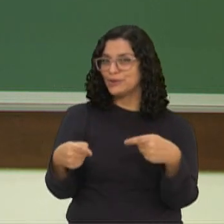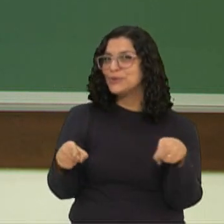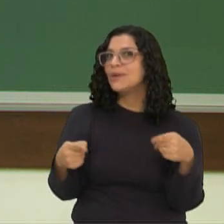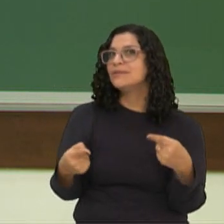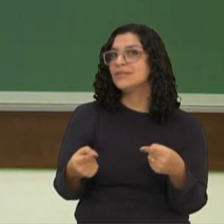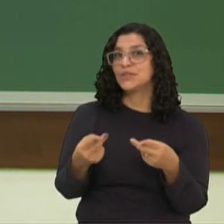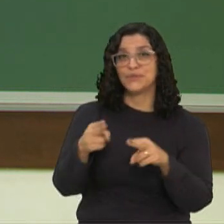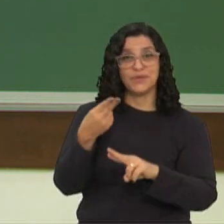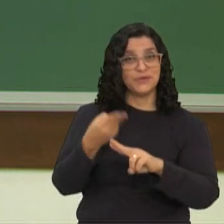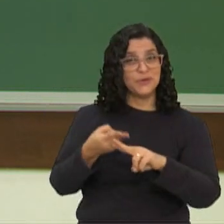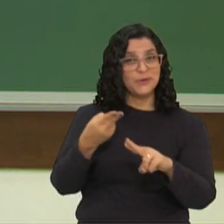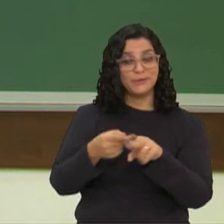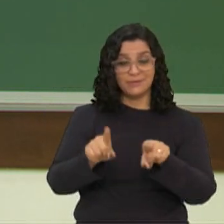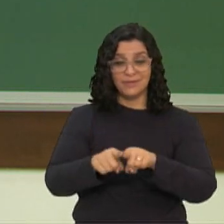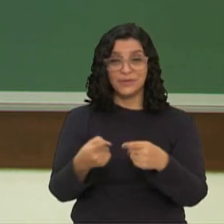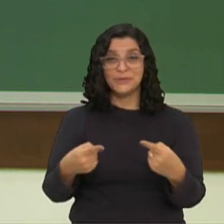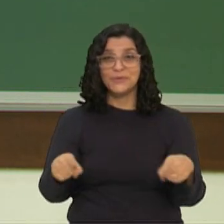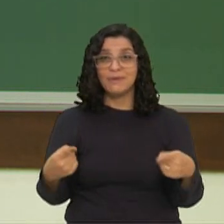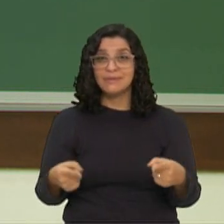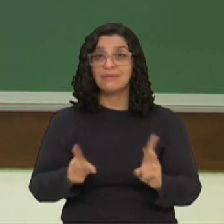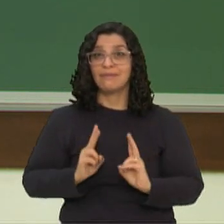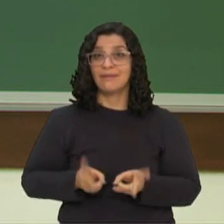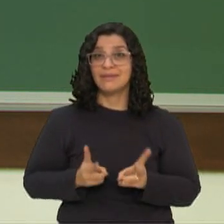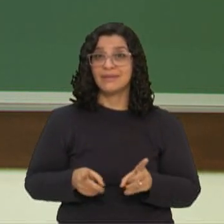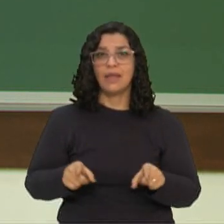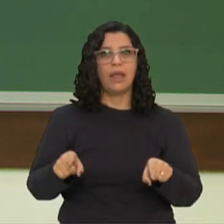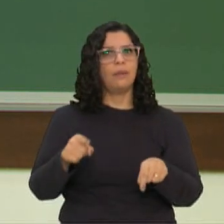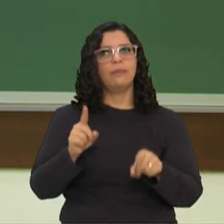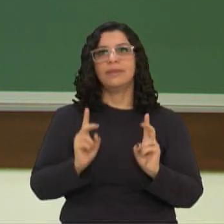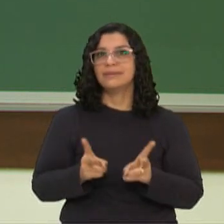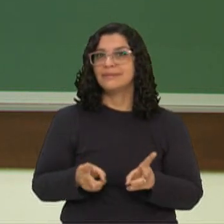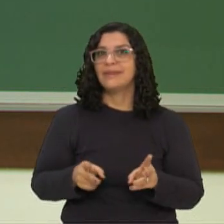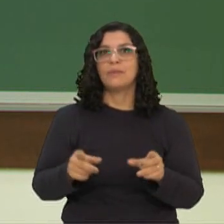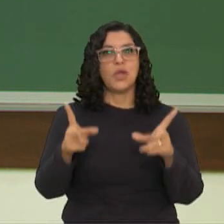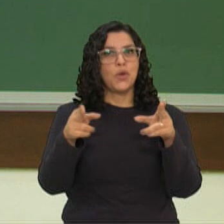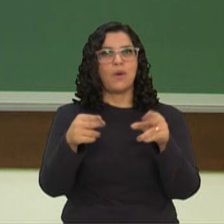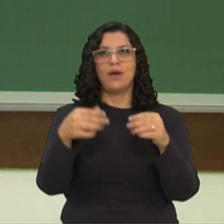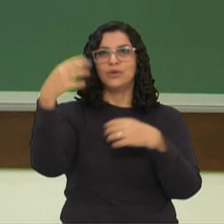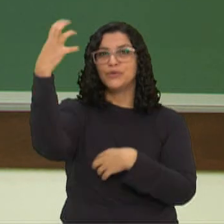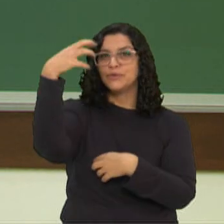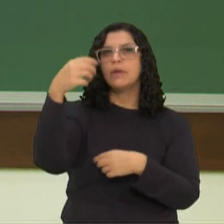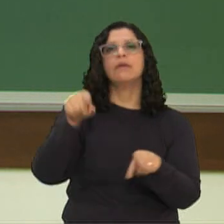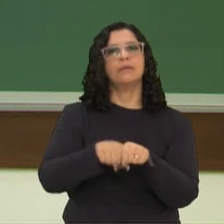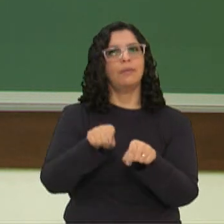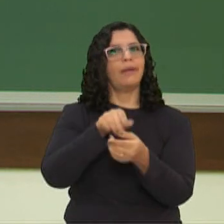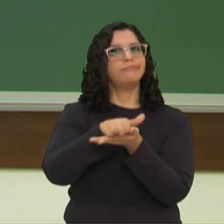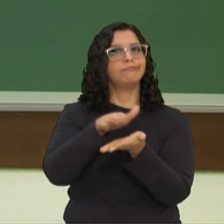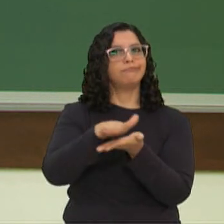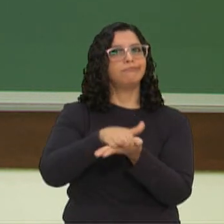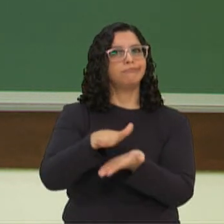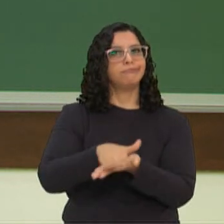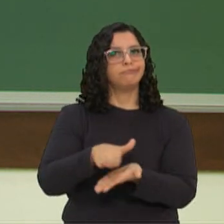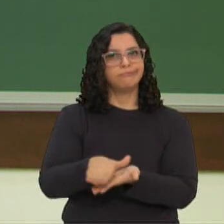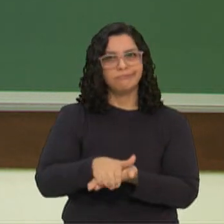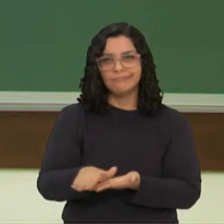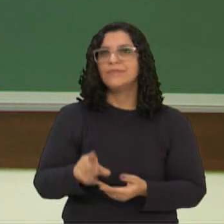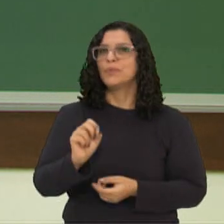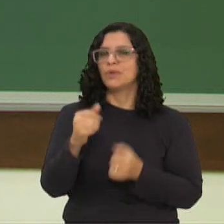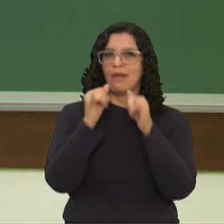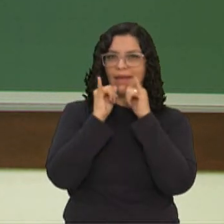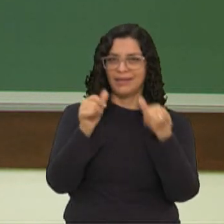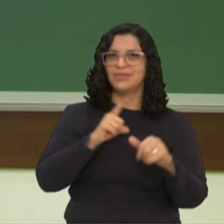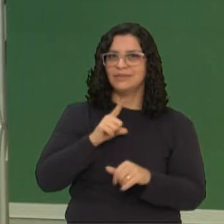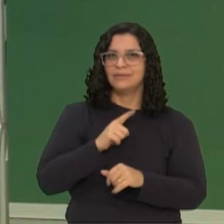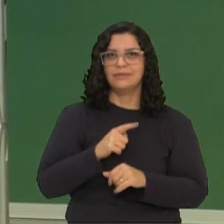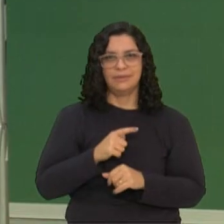usasse, vamos dizer assim, se você usasse ela no mesmo tempo que você usa o chuveiro, também ela gastaria bastante energia, tá? Então